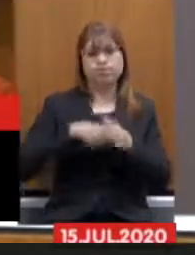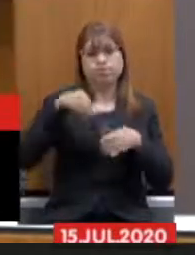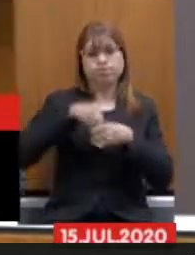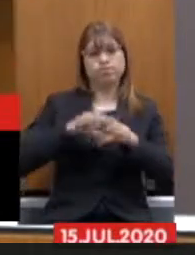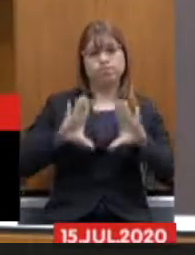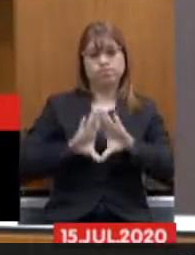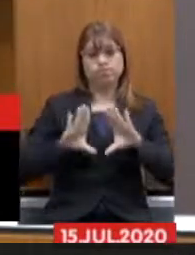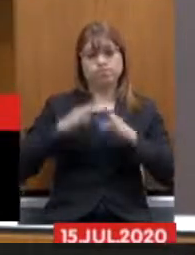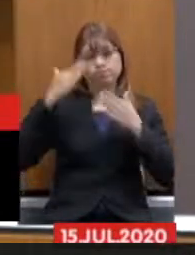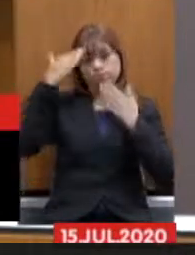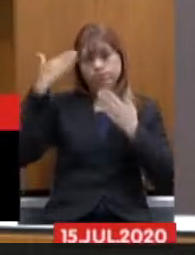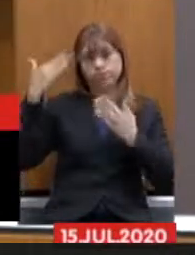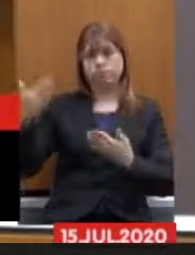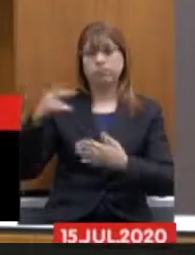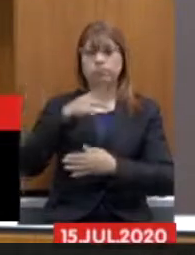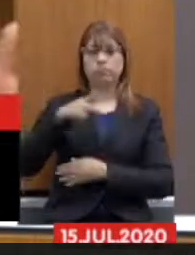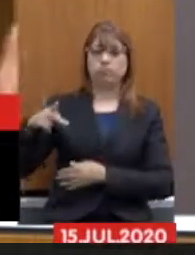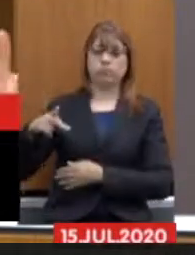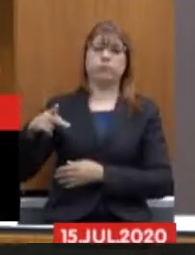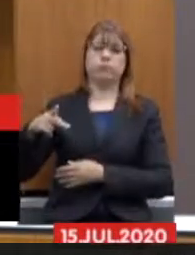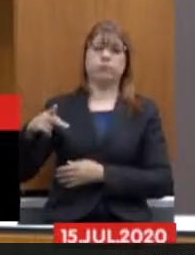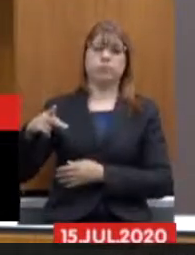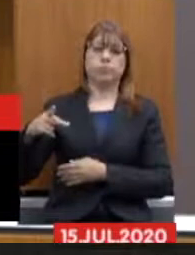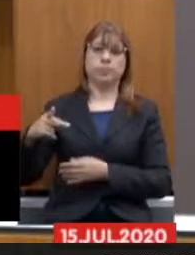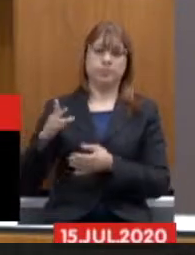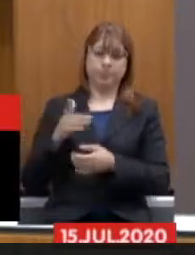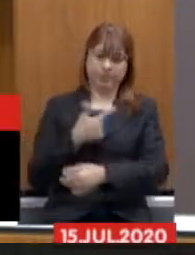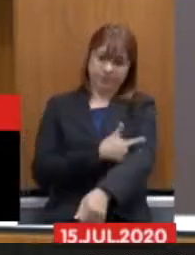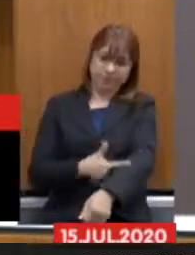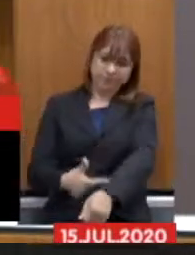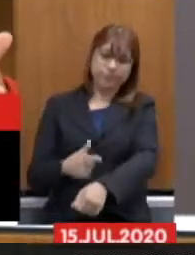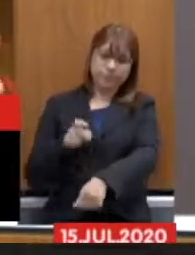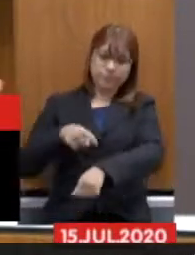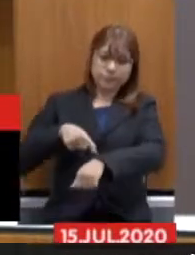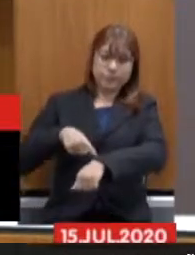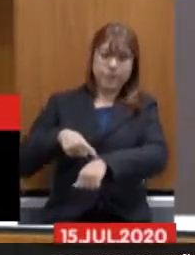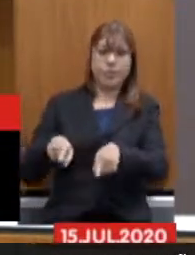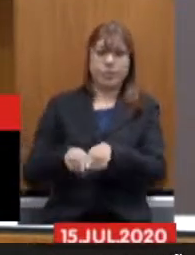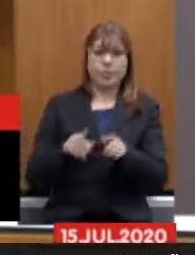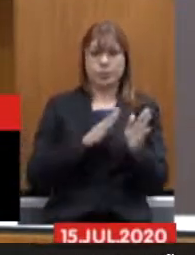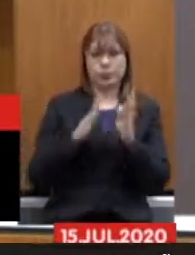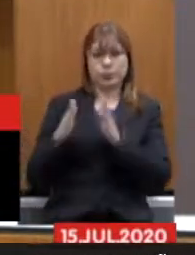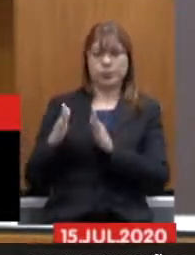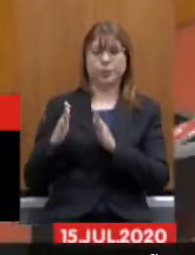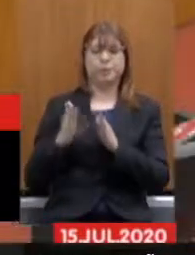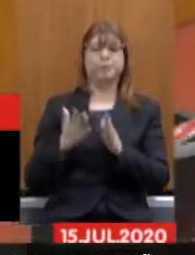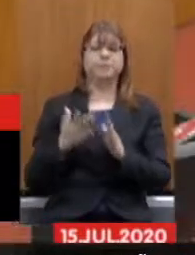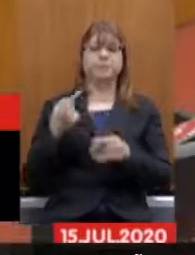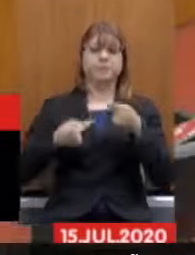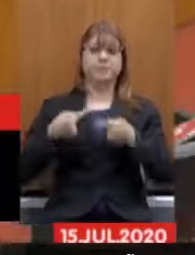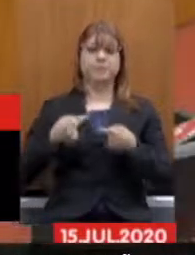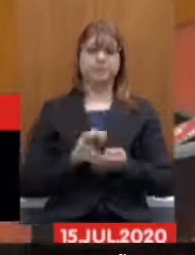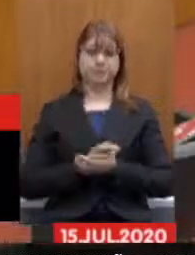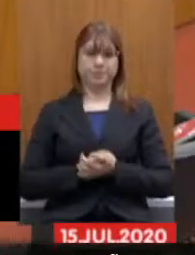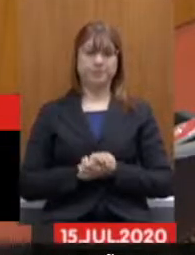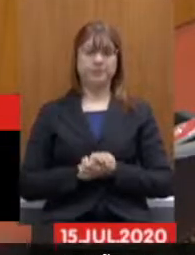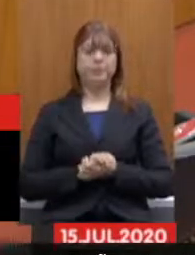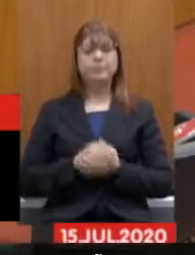parlamento mineiro obrigado presidente pela gentileza do tempo e do processo do debate